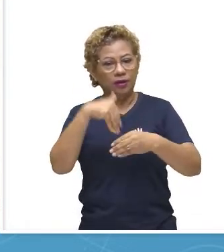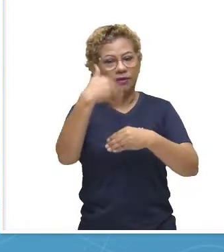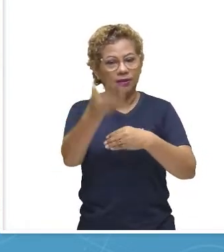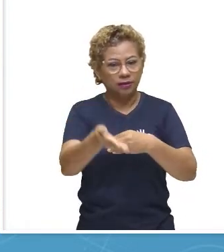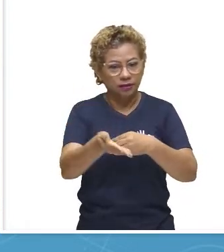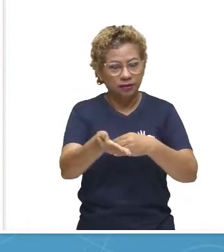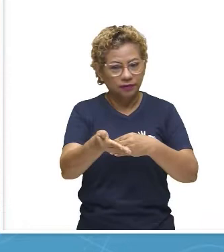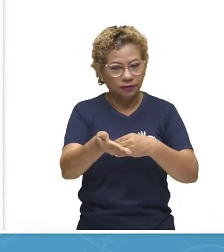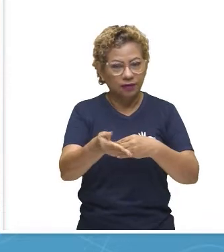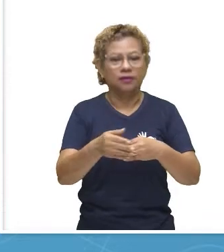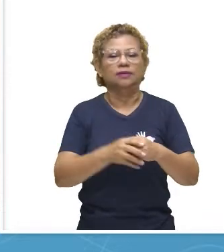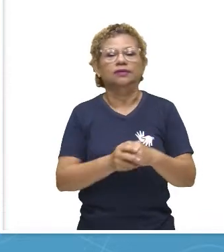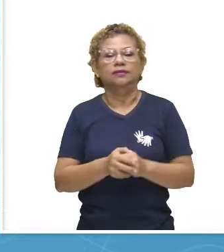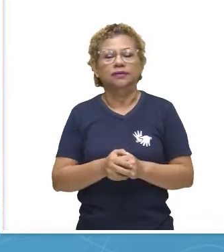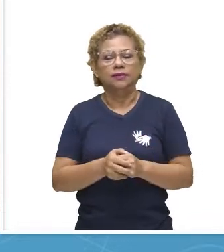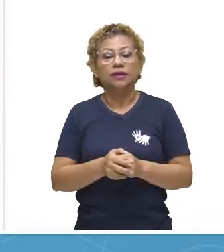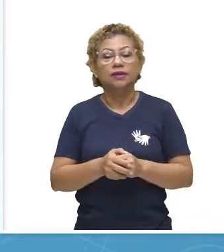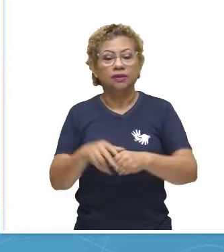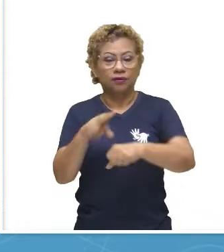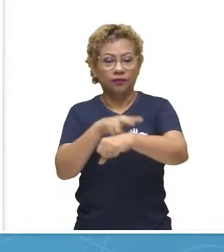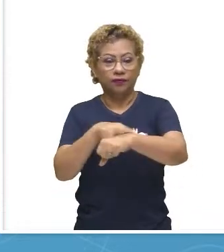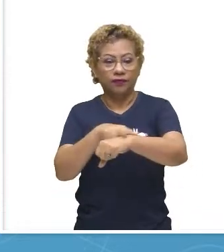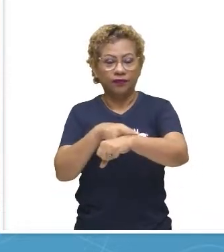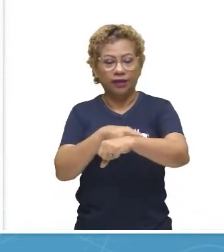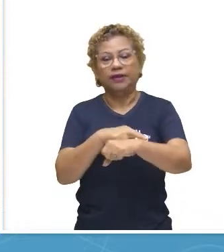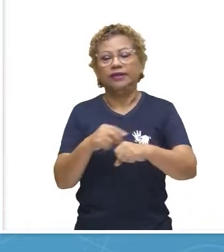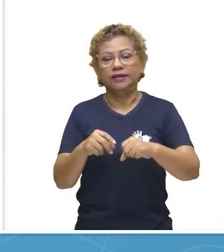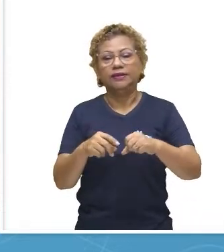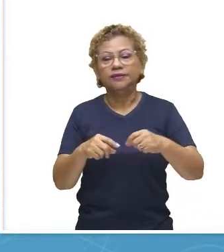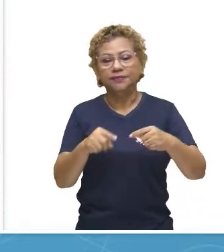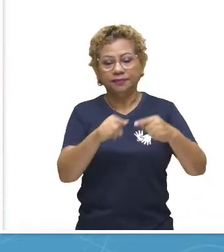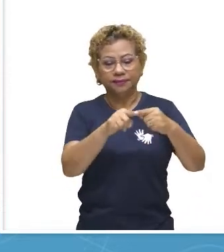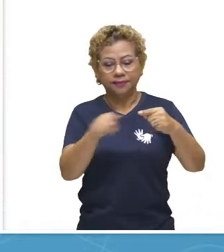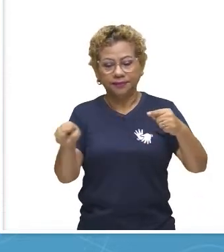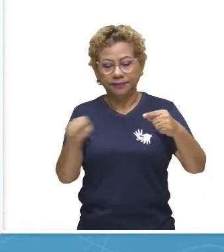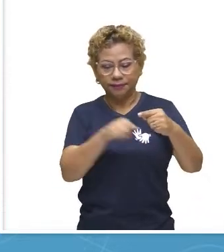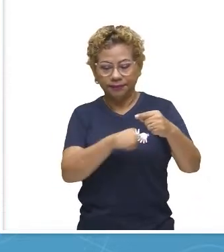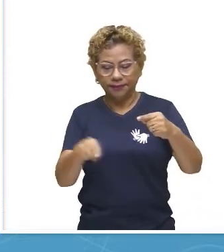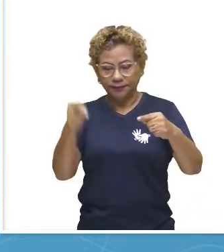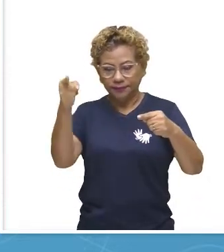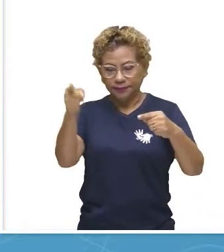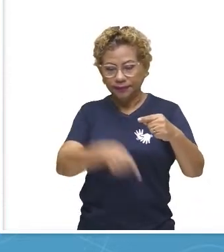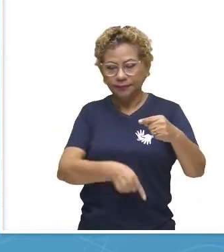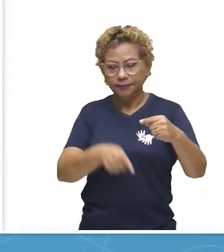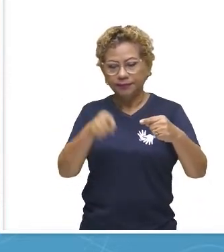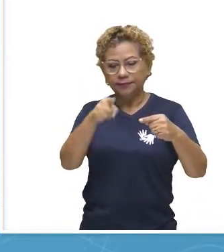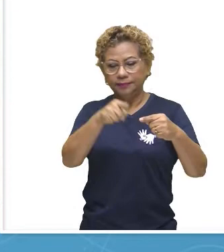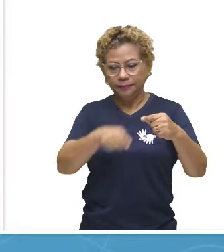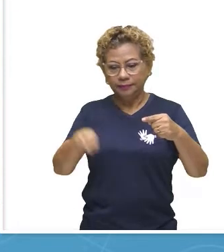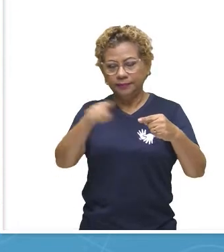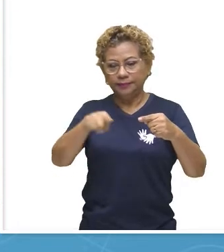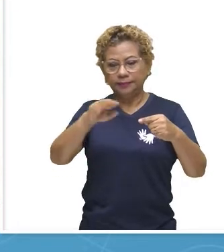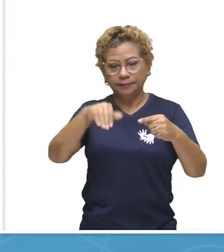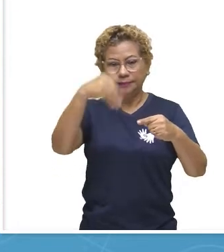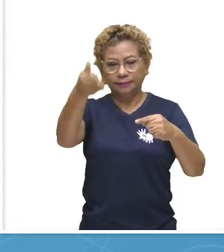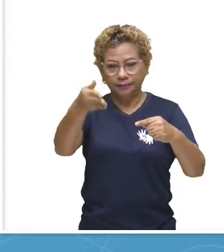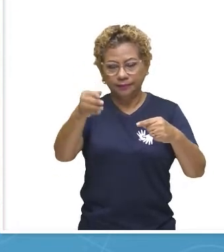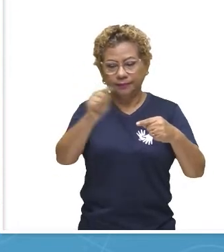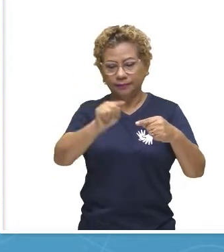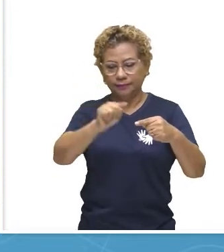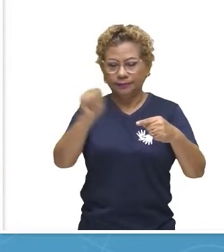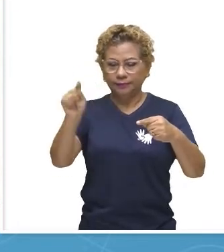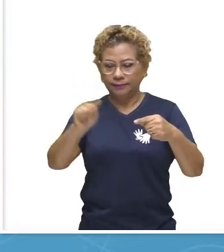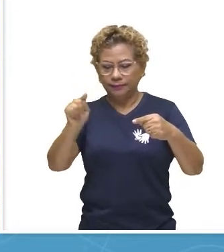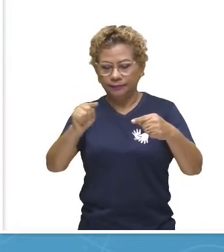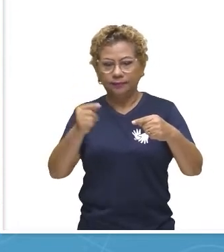estão aí de verde claro, né? Esses 4 ângulos que estão na parte de fora, aqui, ó.